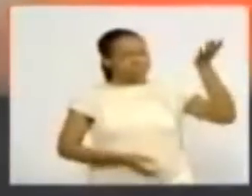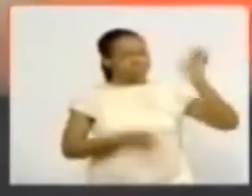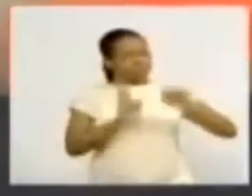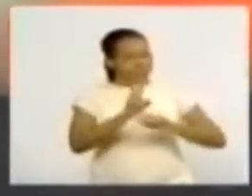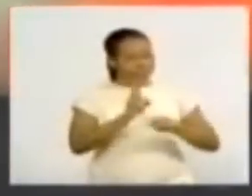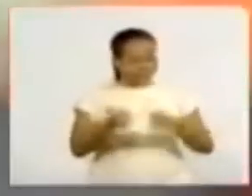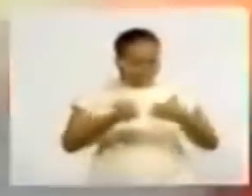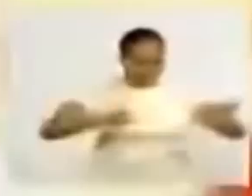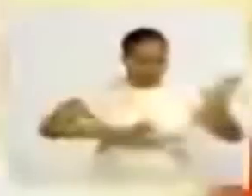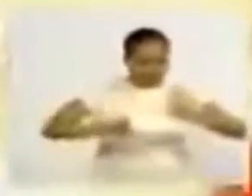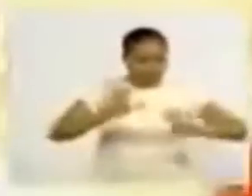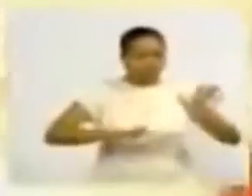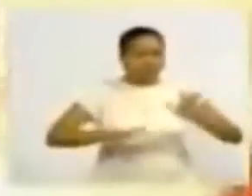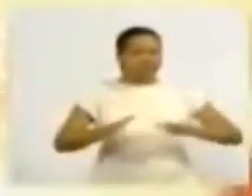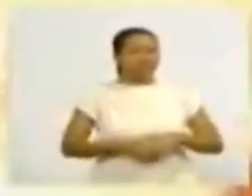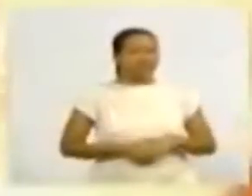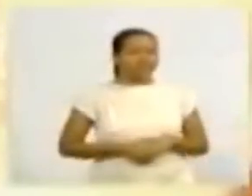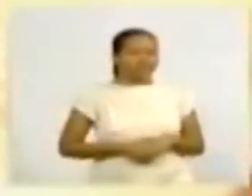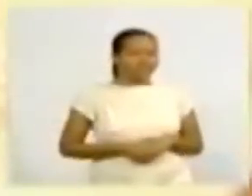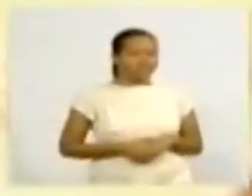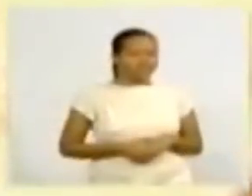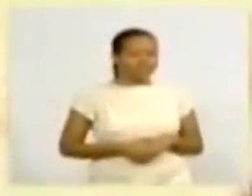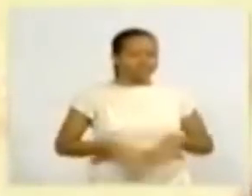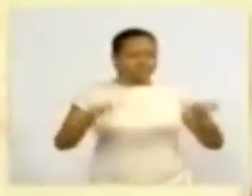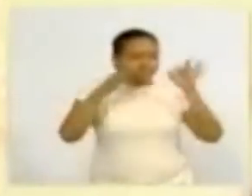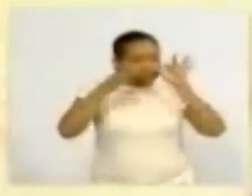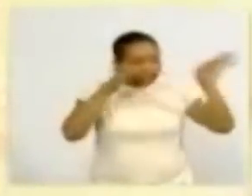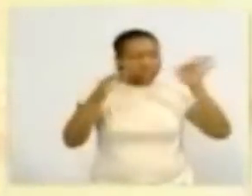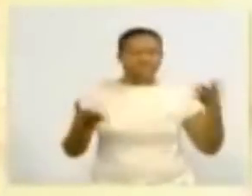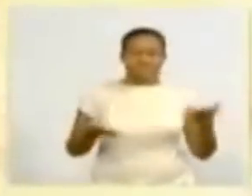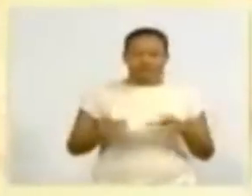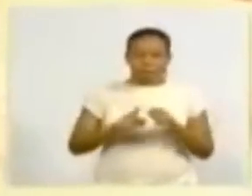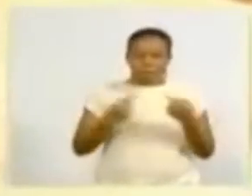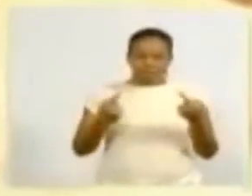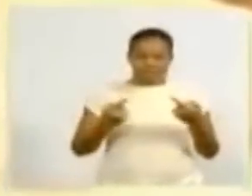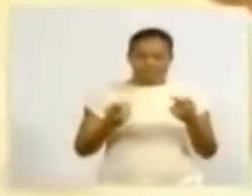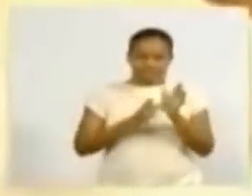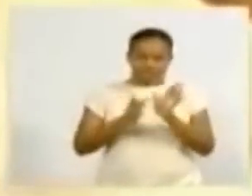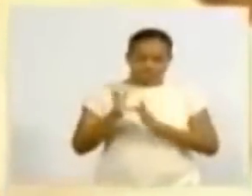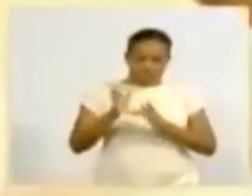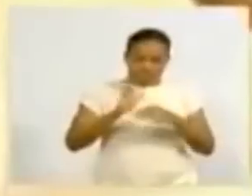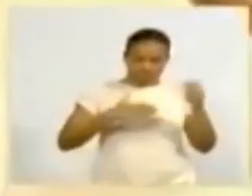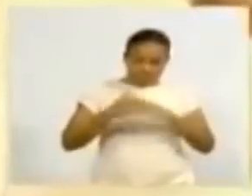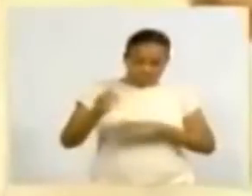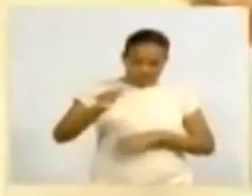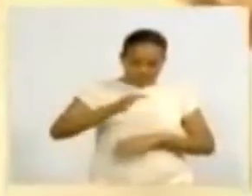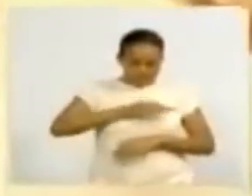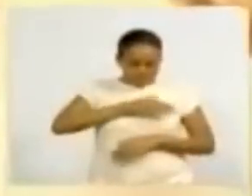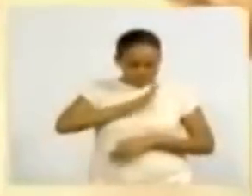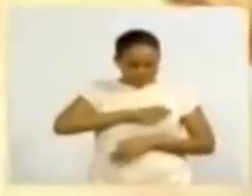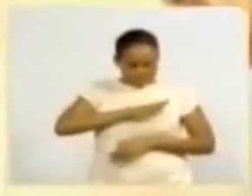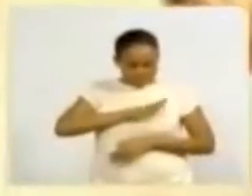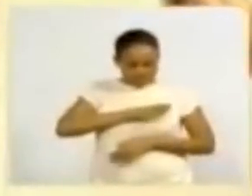Esteja alerta, esteja atento. Mas a outra mão nos conduz para o restante da